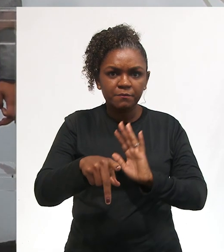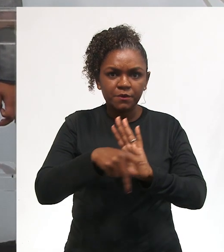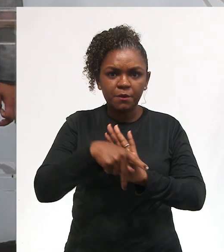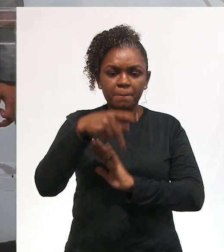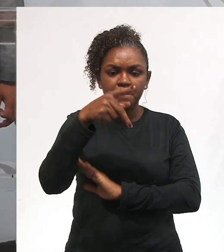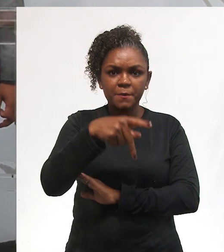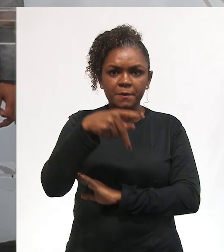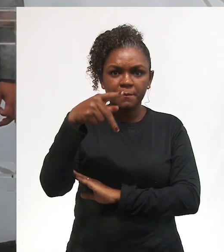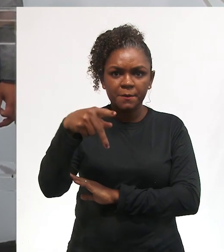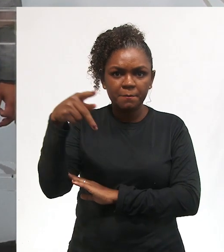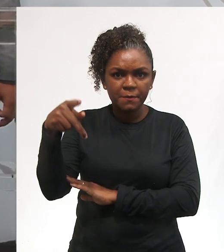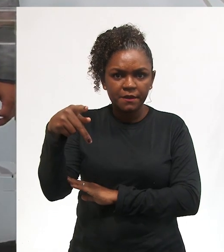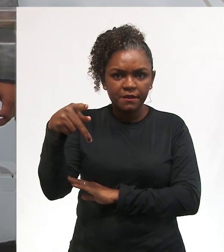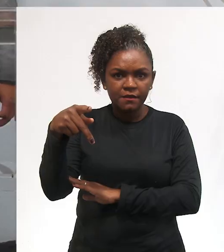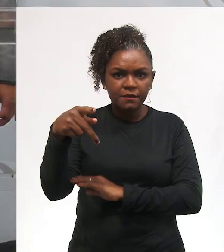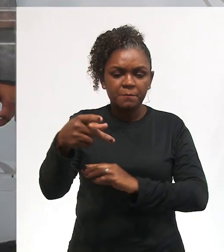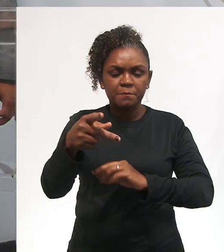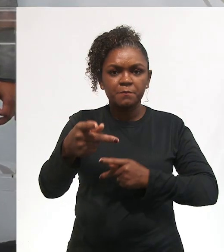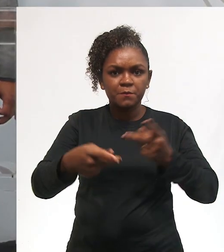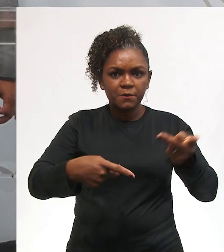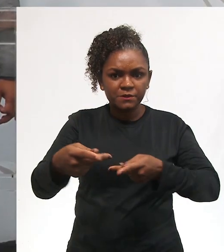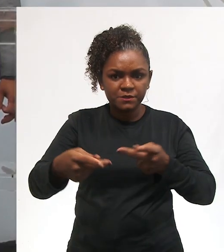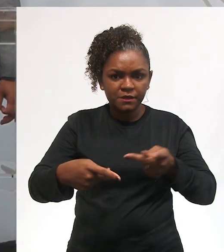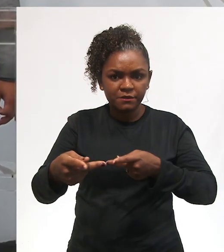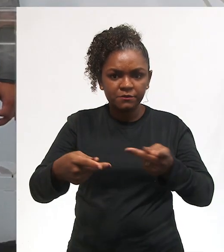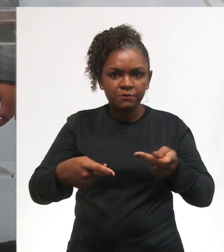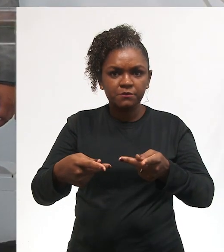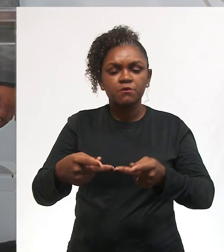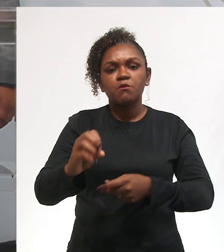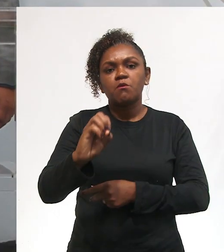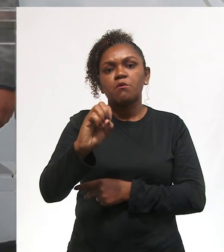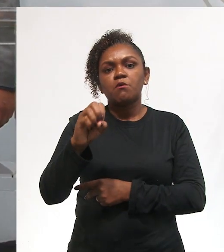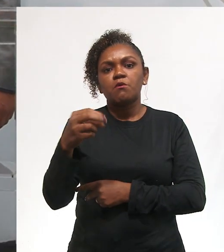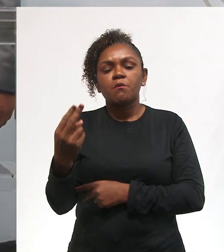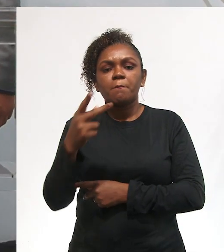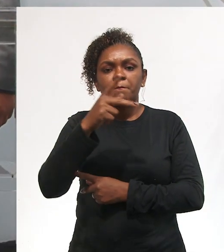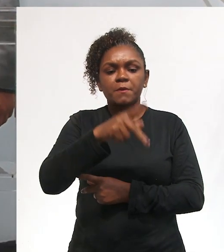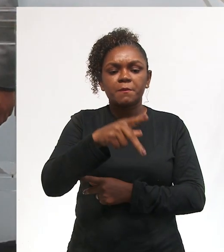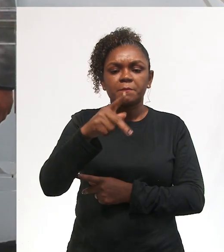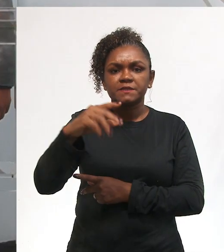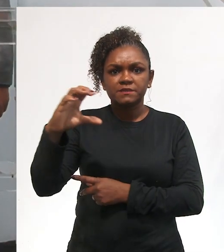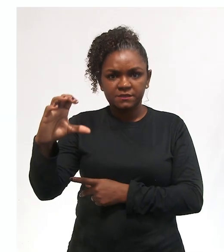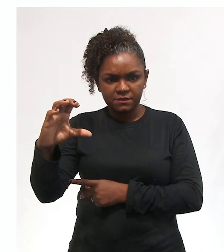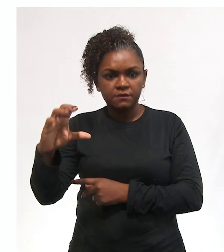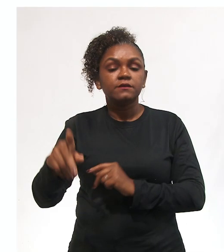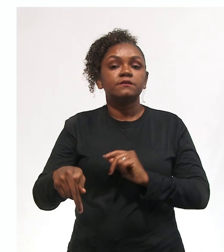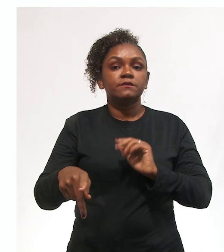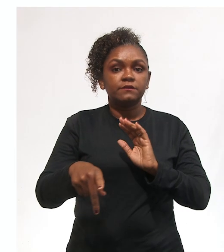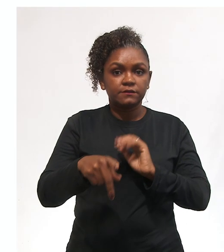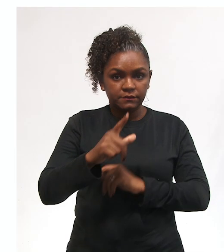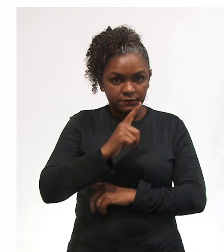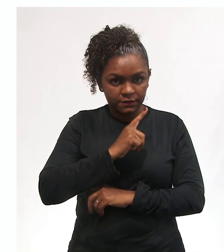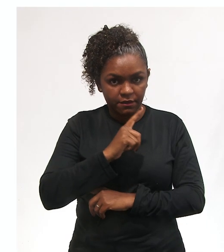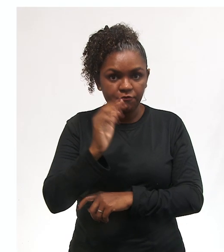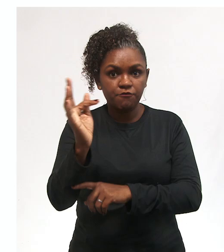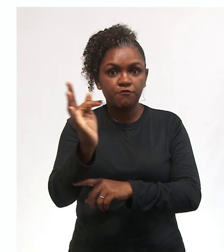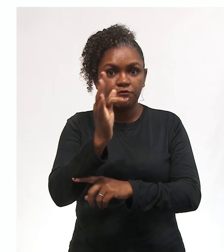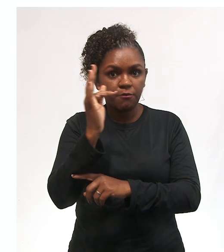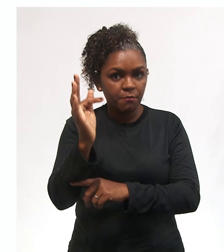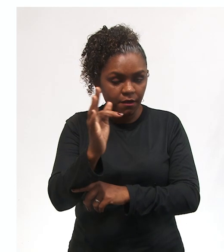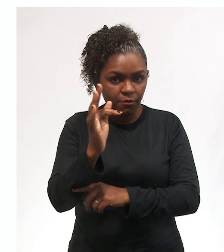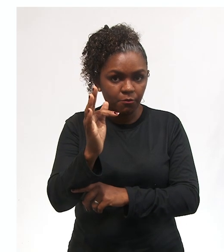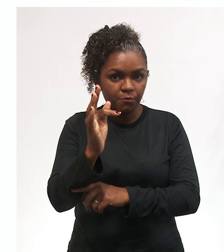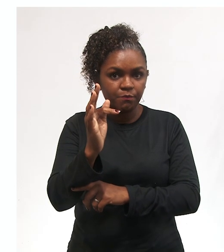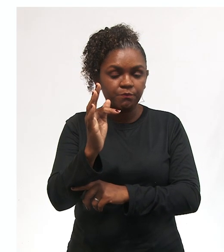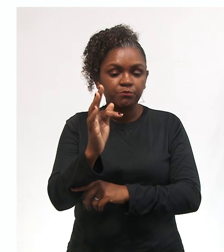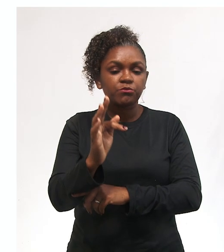pedagógico aí do curso, né? No PPC, ou seja, tem lá um currículo formal. Então, que você vai dar